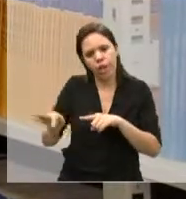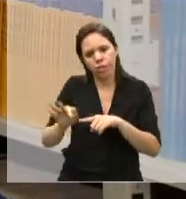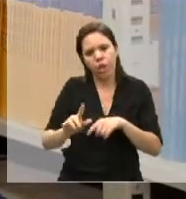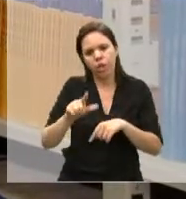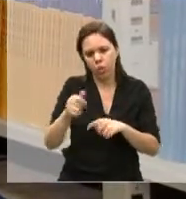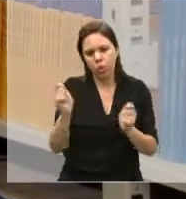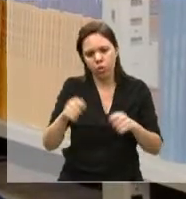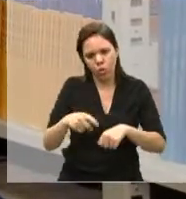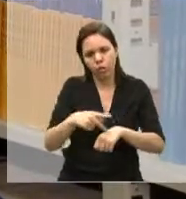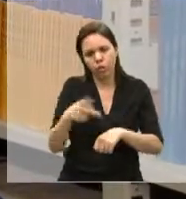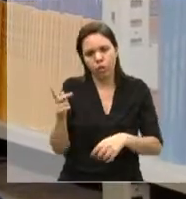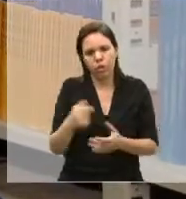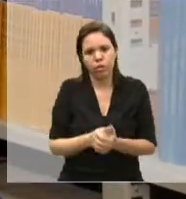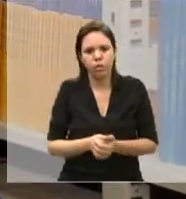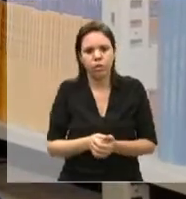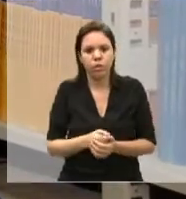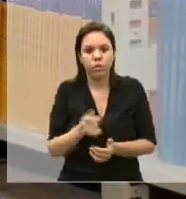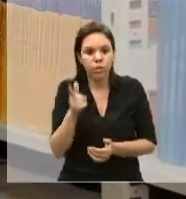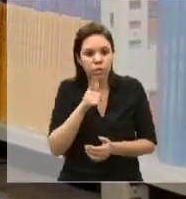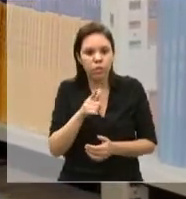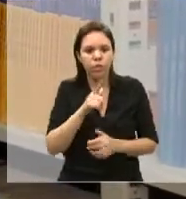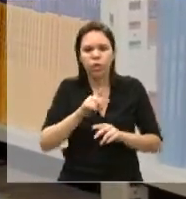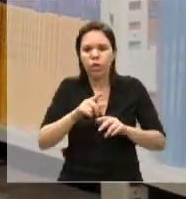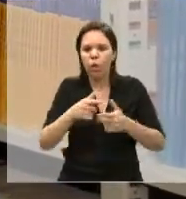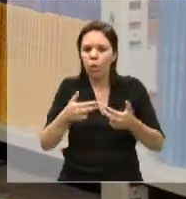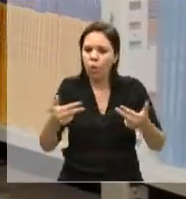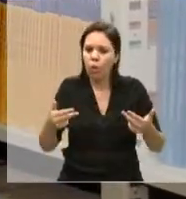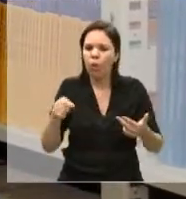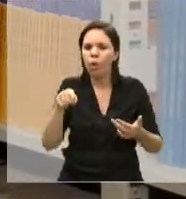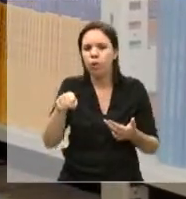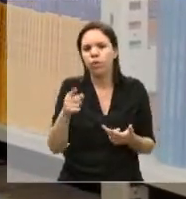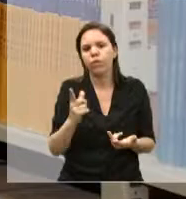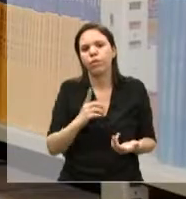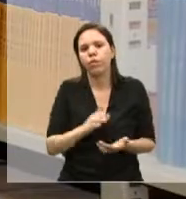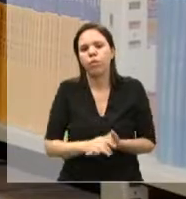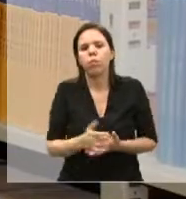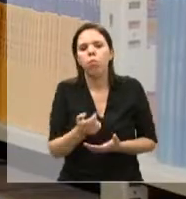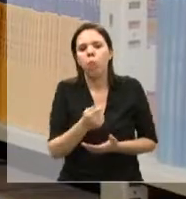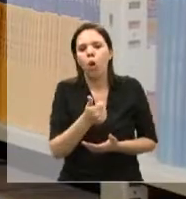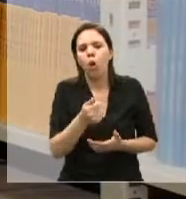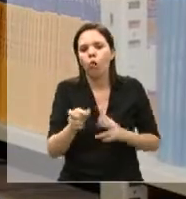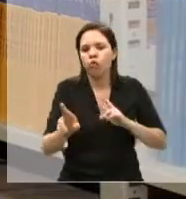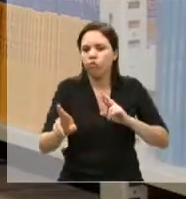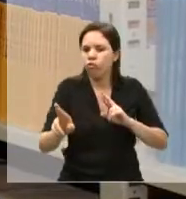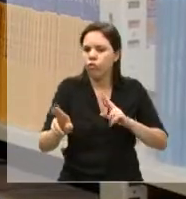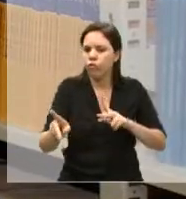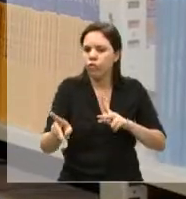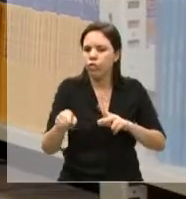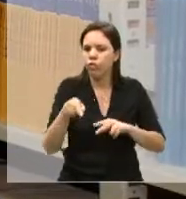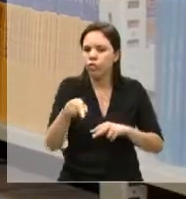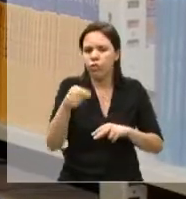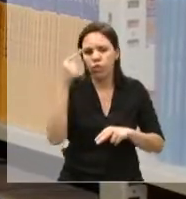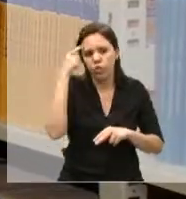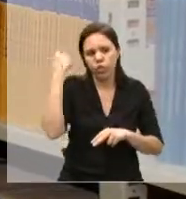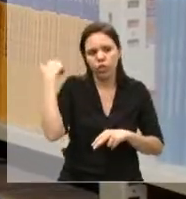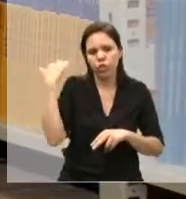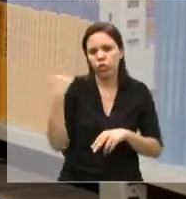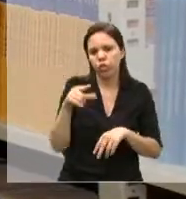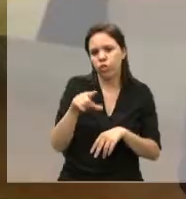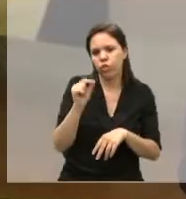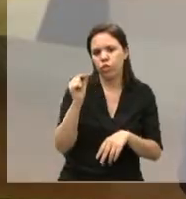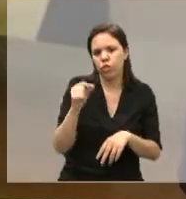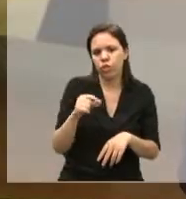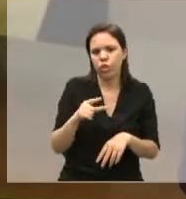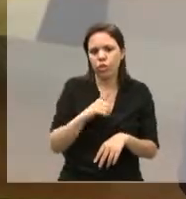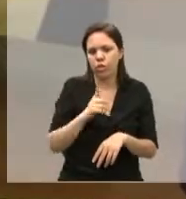se especializar. E se especializar em coisas que são talvez um pouco diferentes do que você escolheu quando você